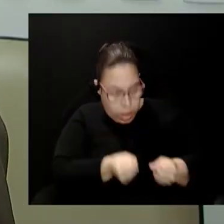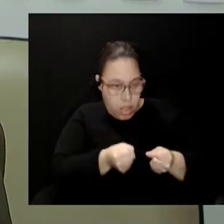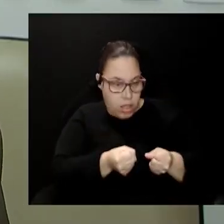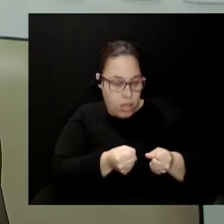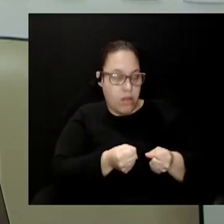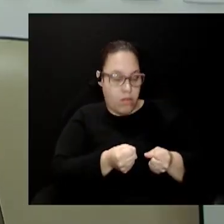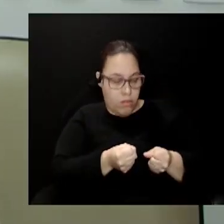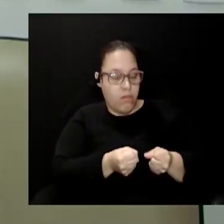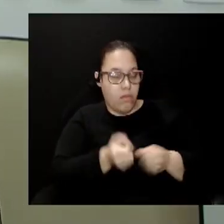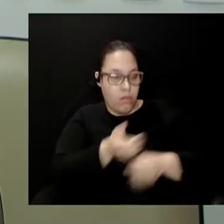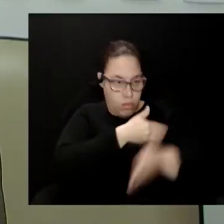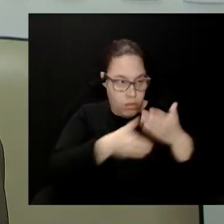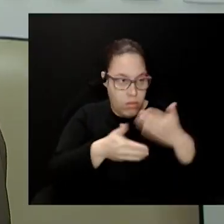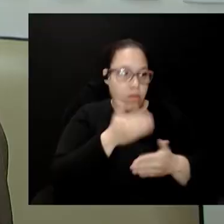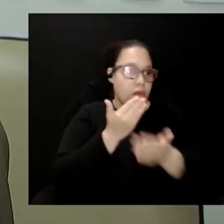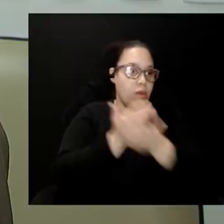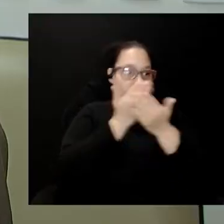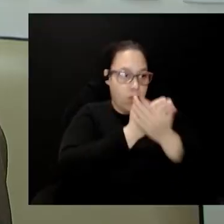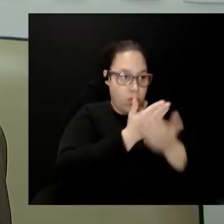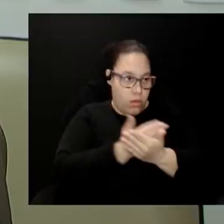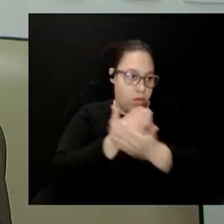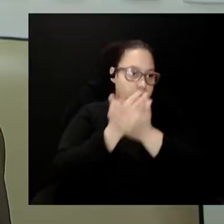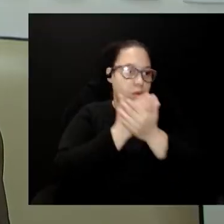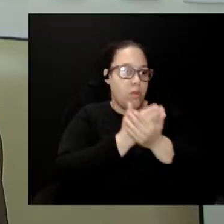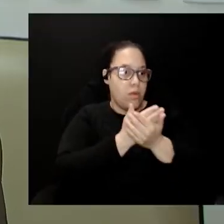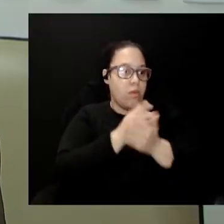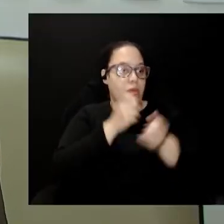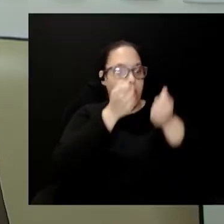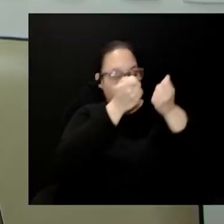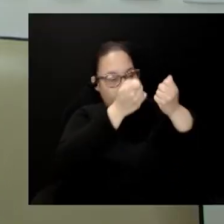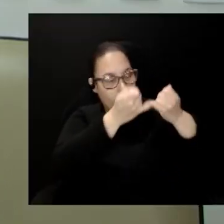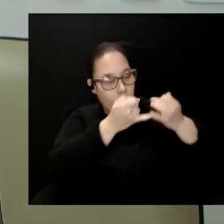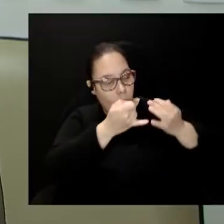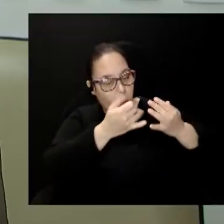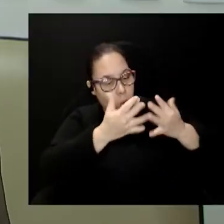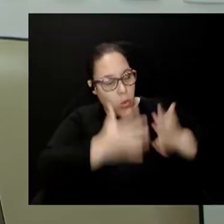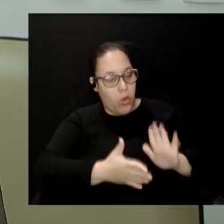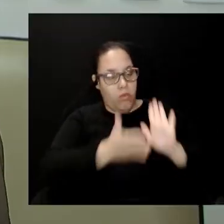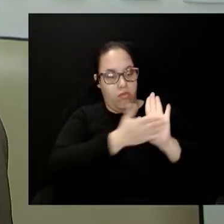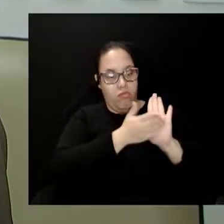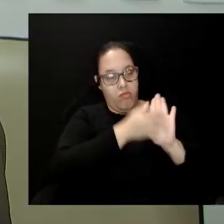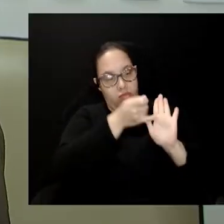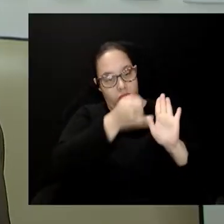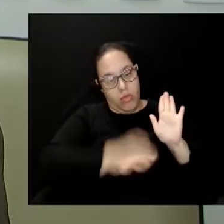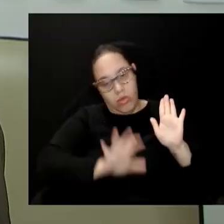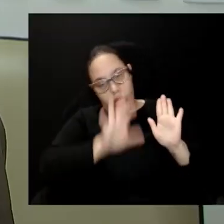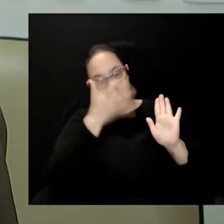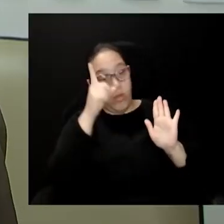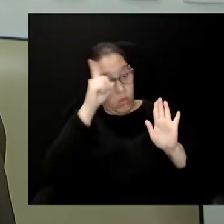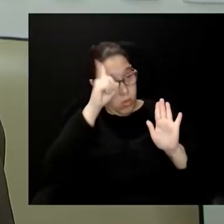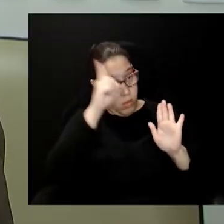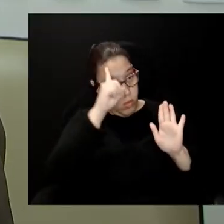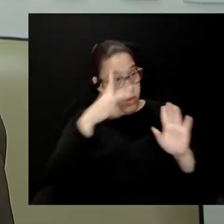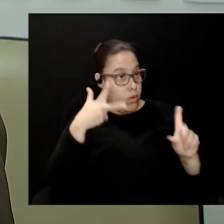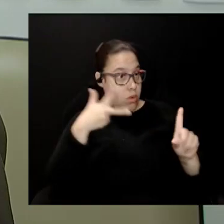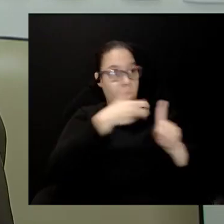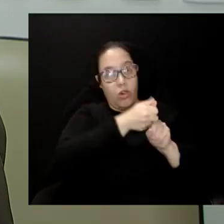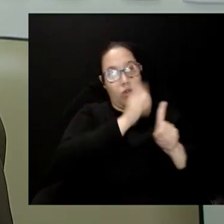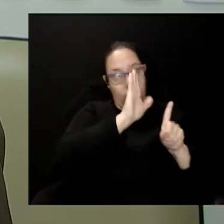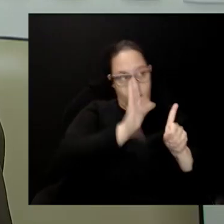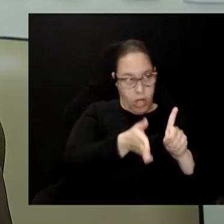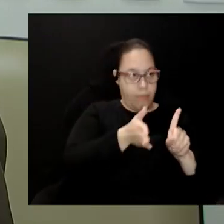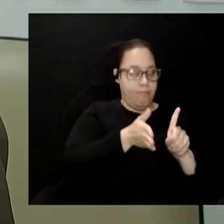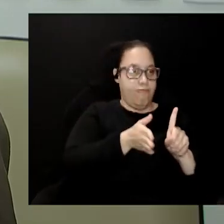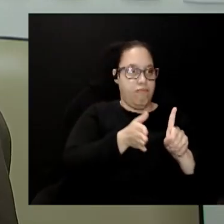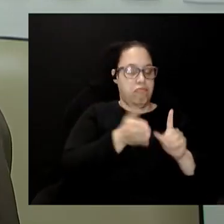dos estudos, e aí vai ser explicado para ele todo o procedimento, e no dia ele já toma a vacina. Esse estudo ele tem